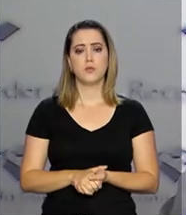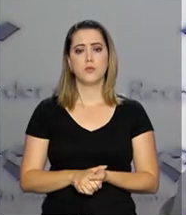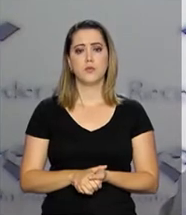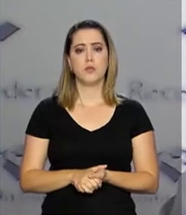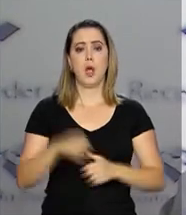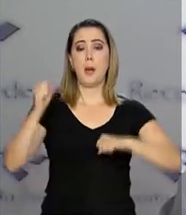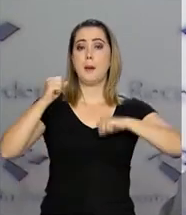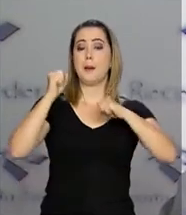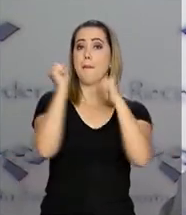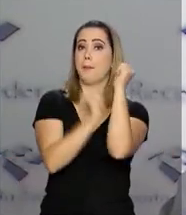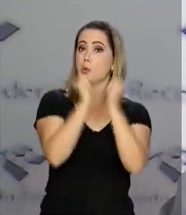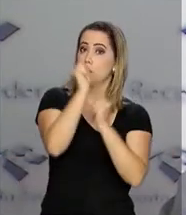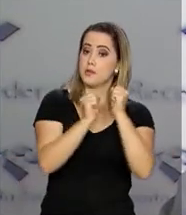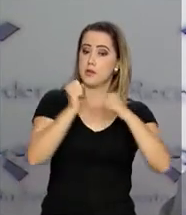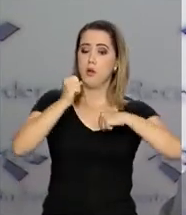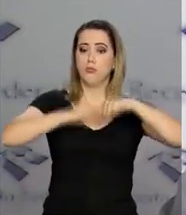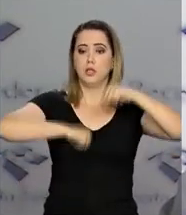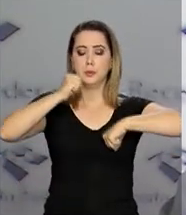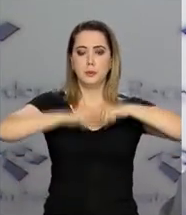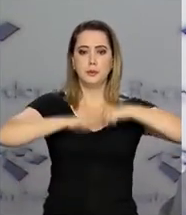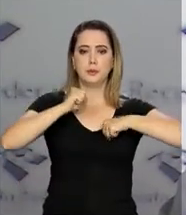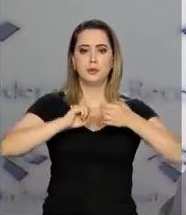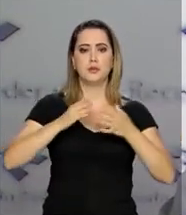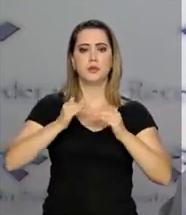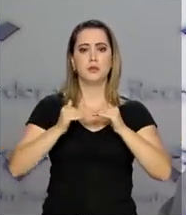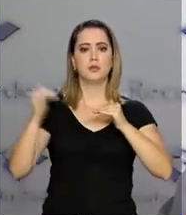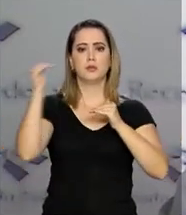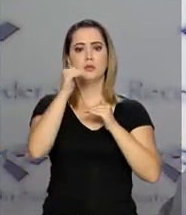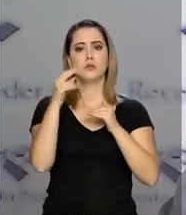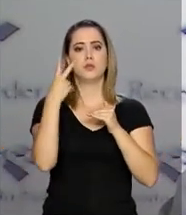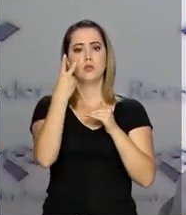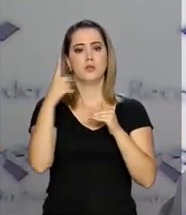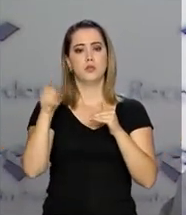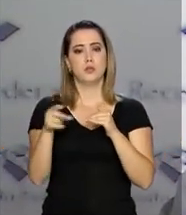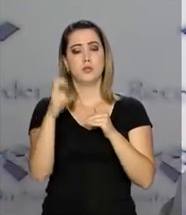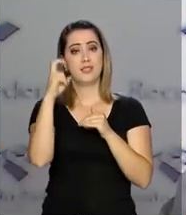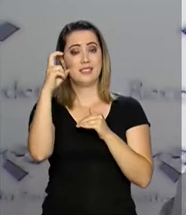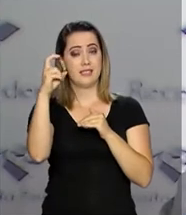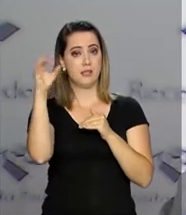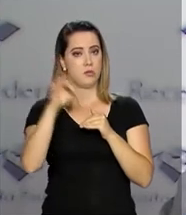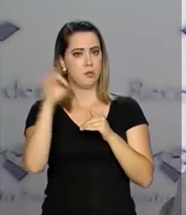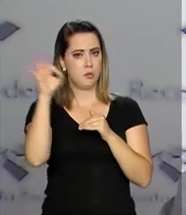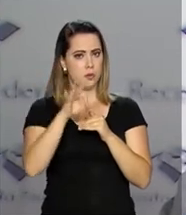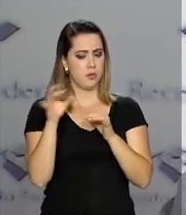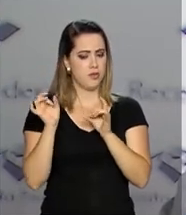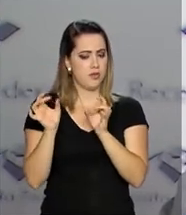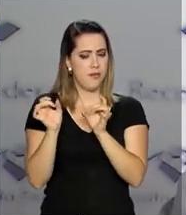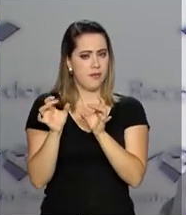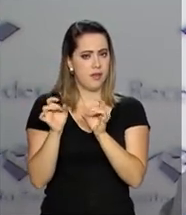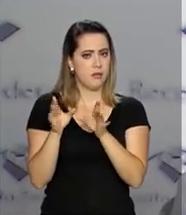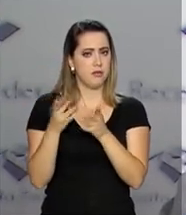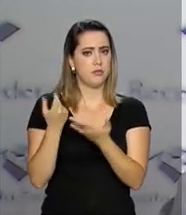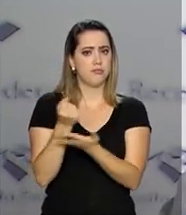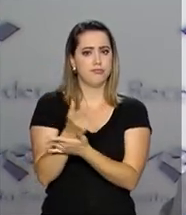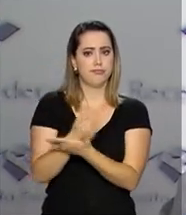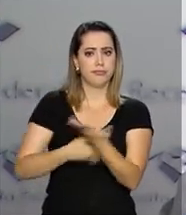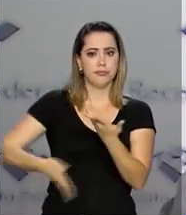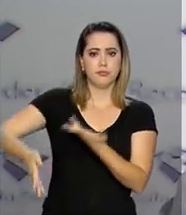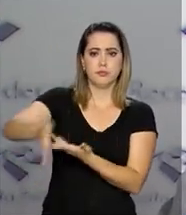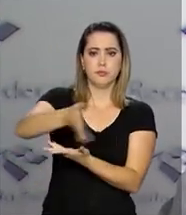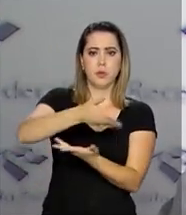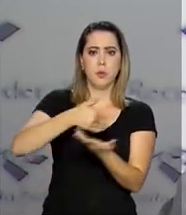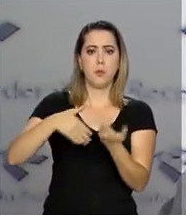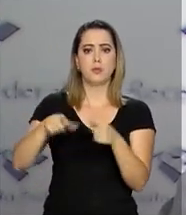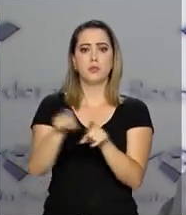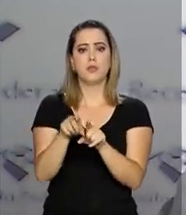saltou e de uma variação positiva de 2,5 por cento as vendas no comércio medidas pela